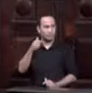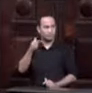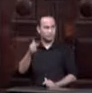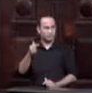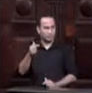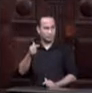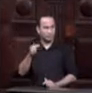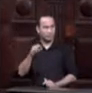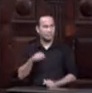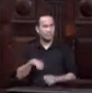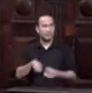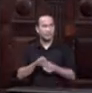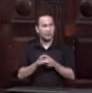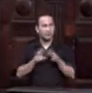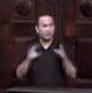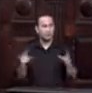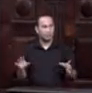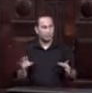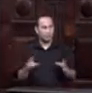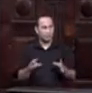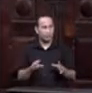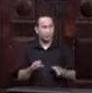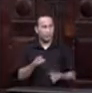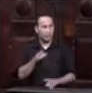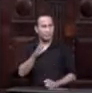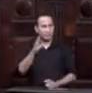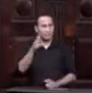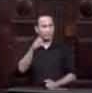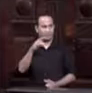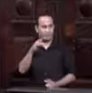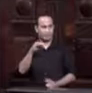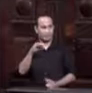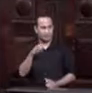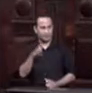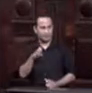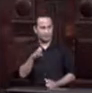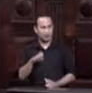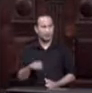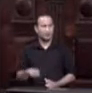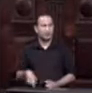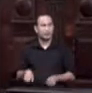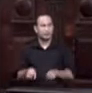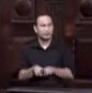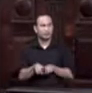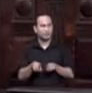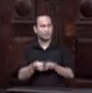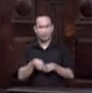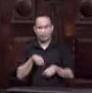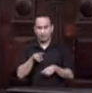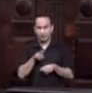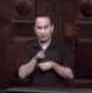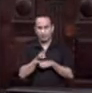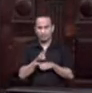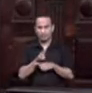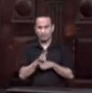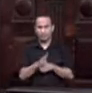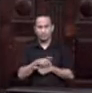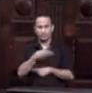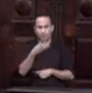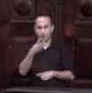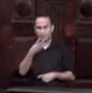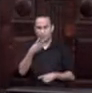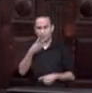autorizou privatizar a SEDAI e contrair um empréstimo de 3 bilhões e